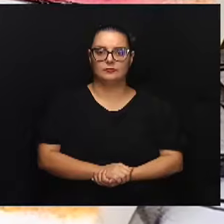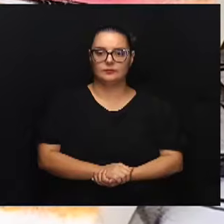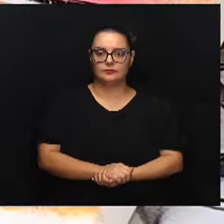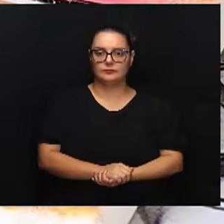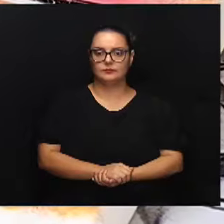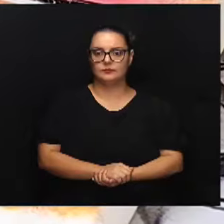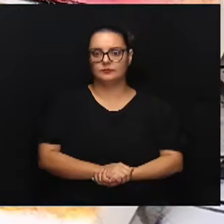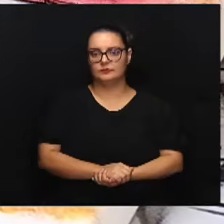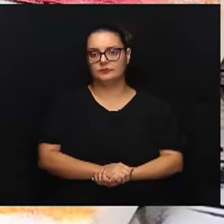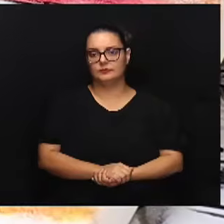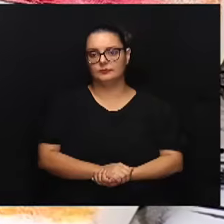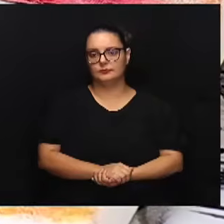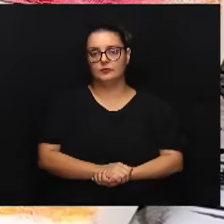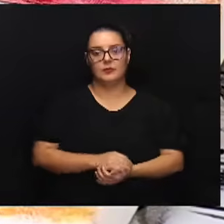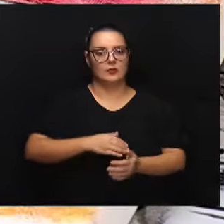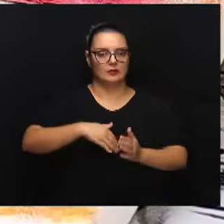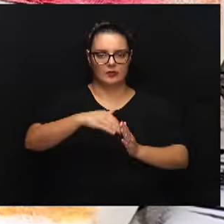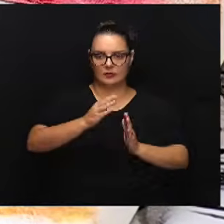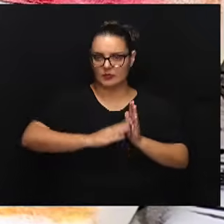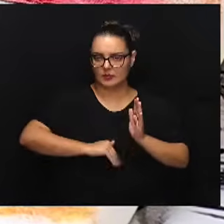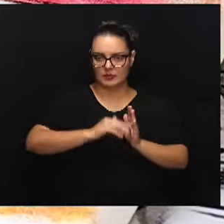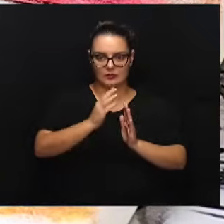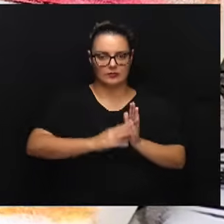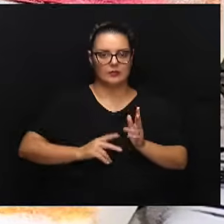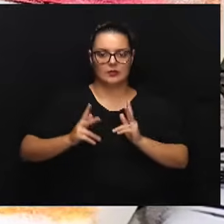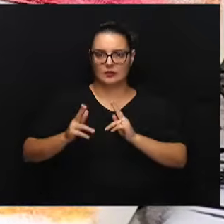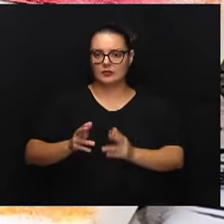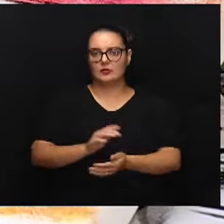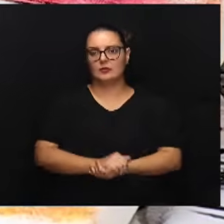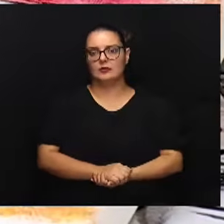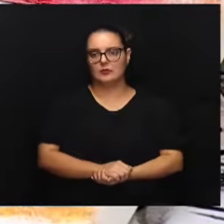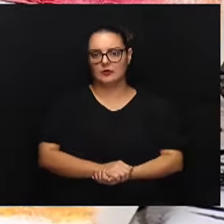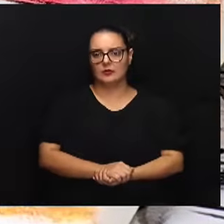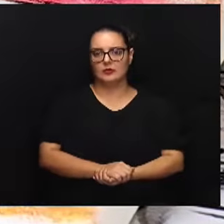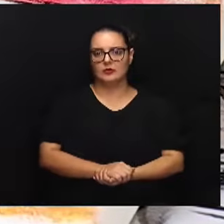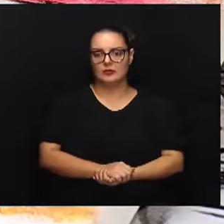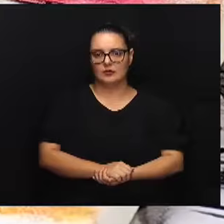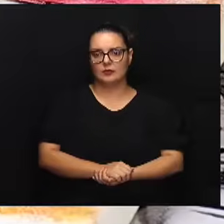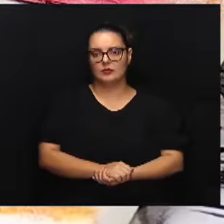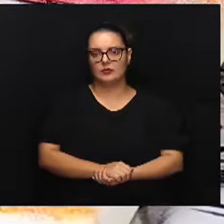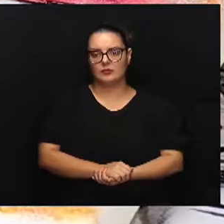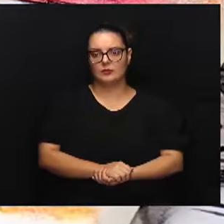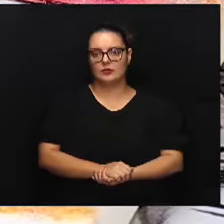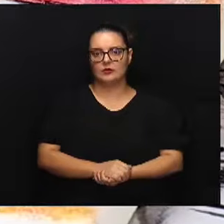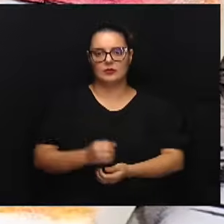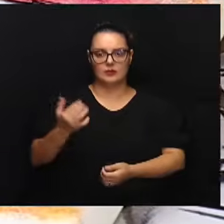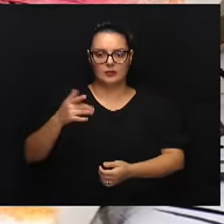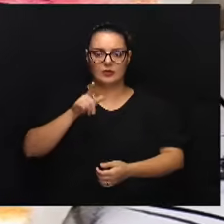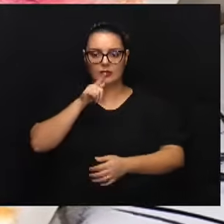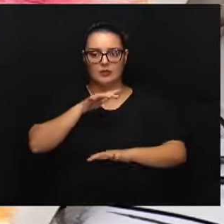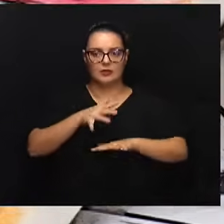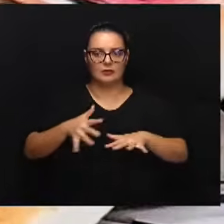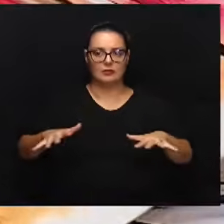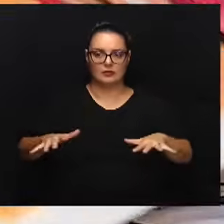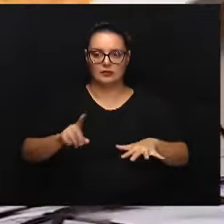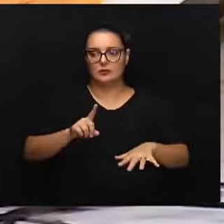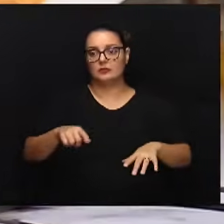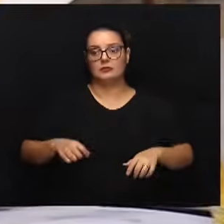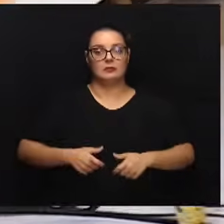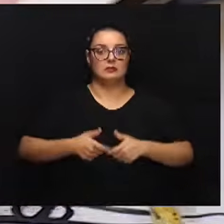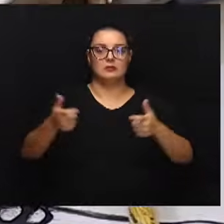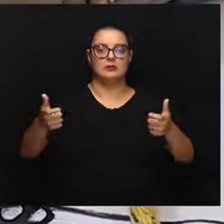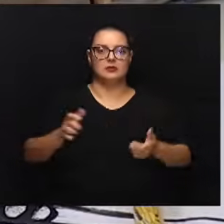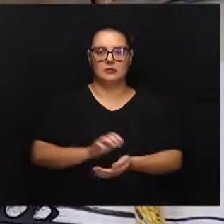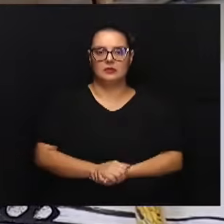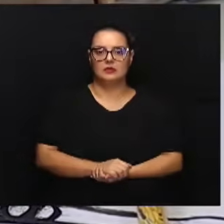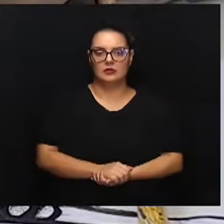E aí vocês vão pintando. Mesma coisa que a luz aqui da água. Não precisa exagerar também. Tá.